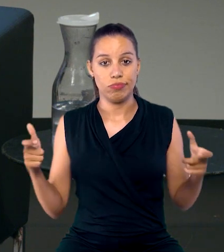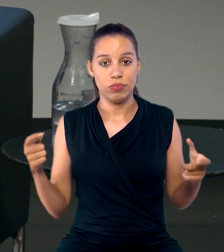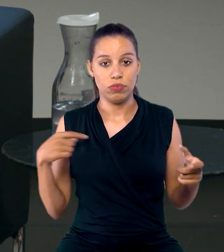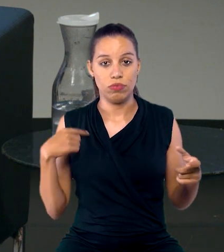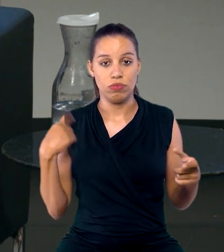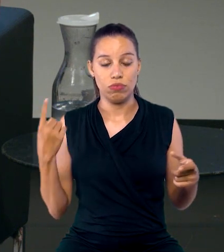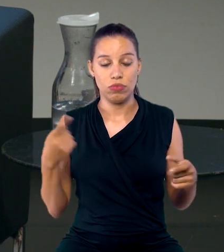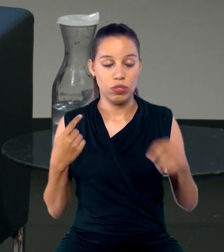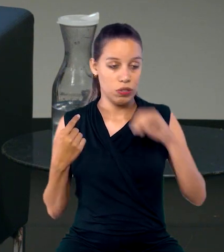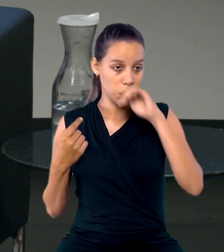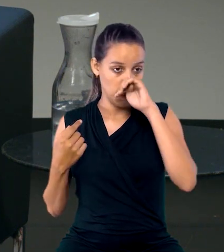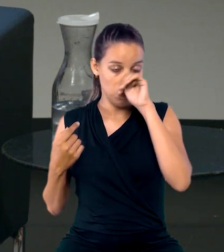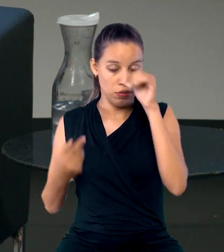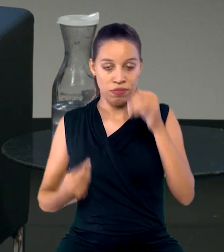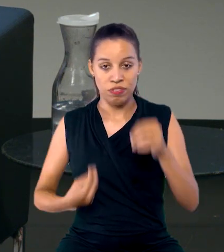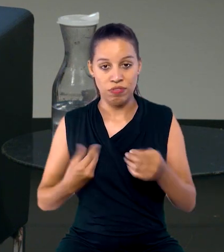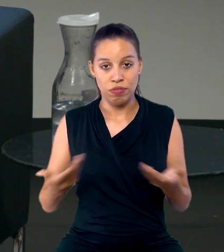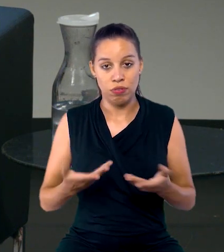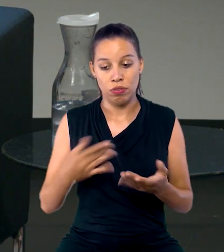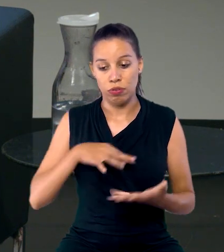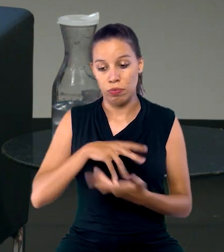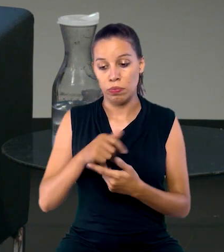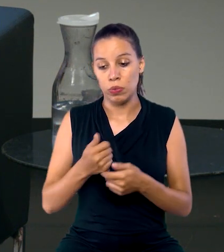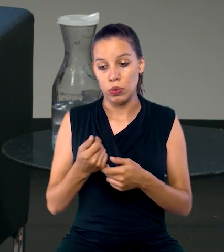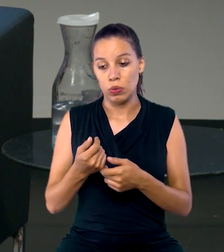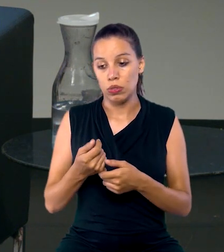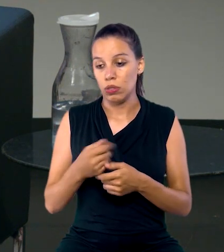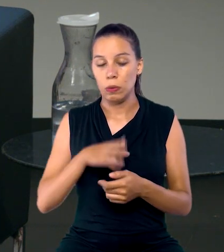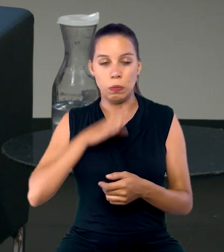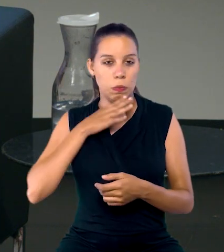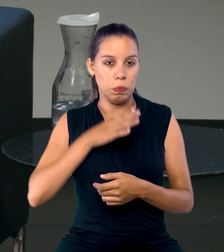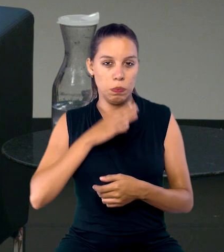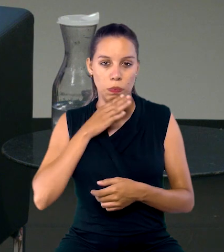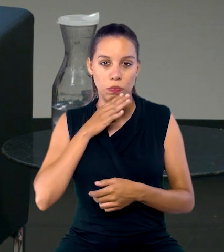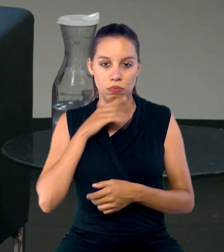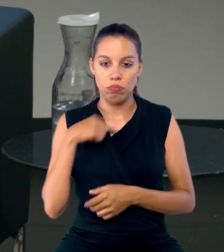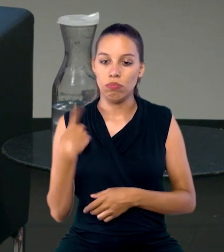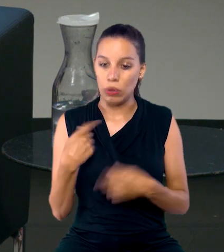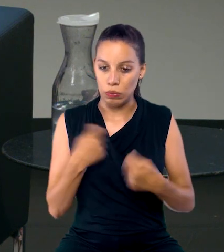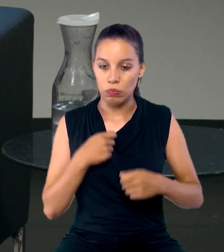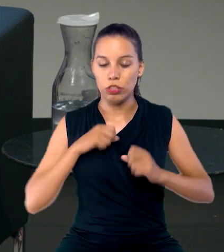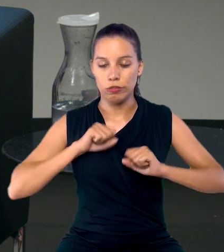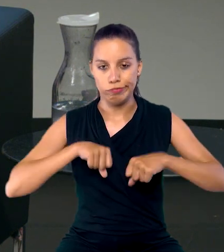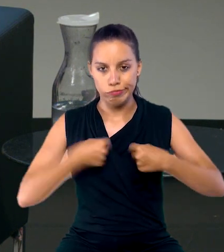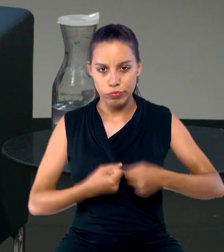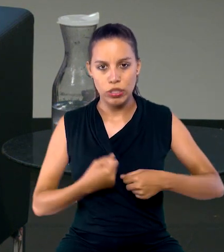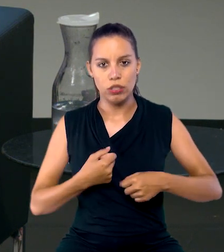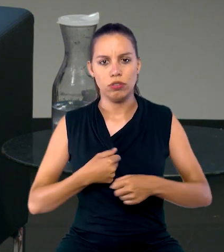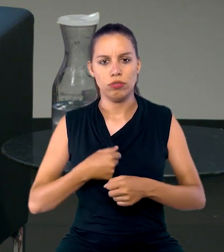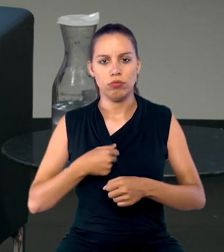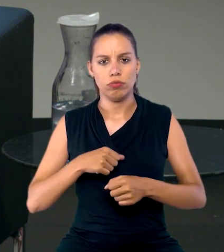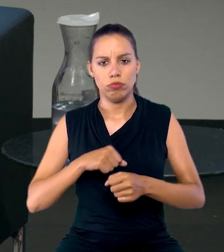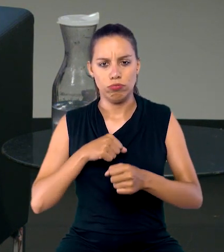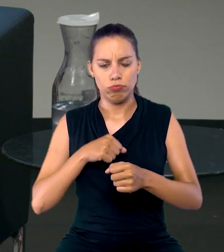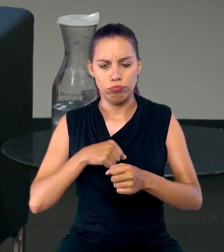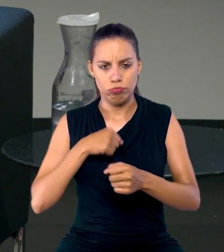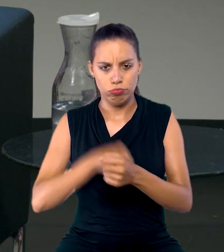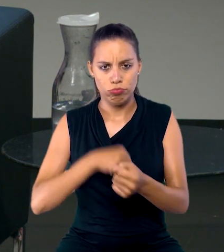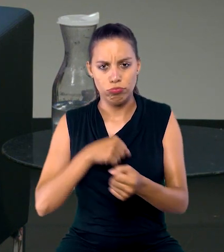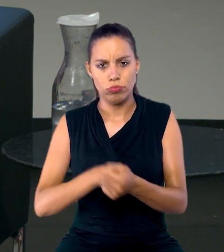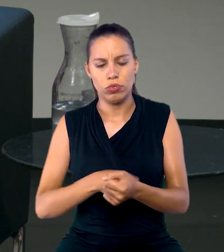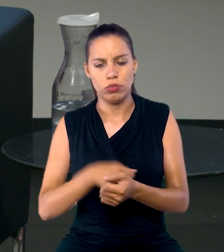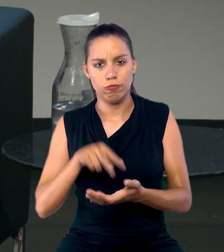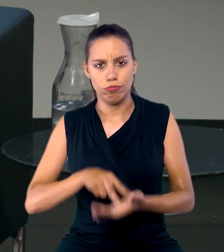E a gente entrou em território desconhecido. A gente precisa agir. Agir.